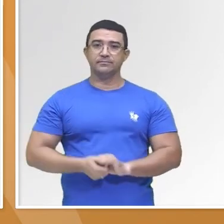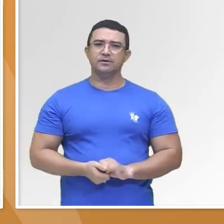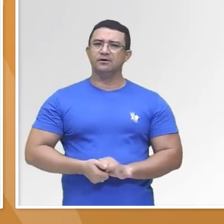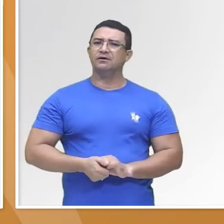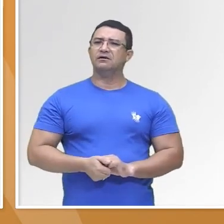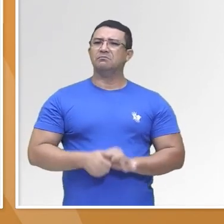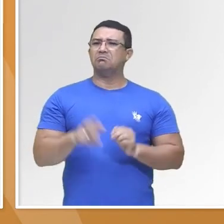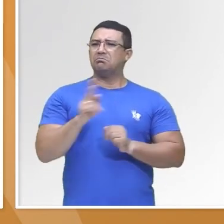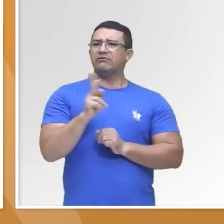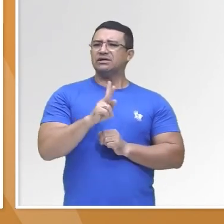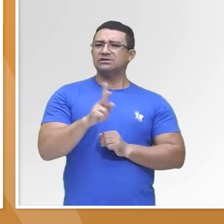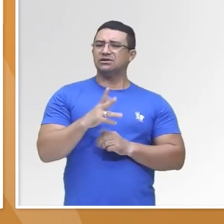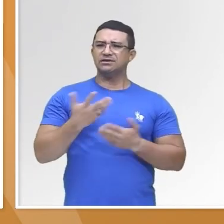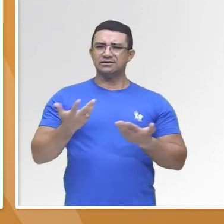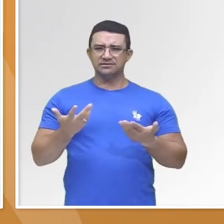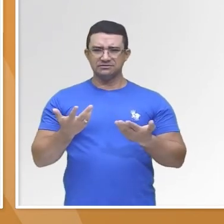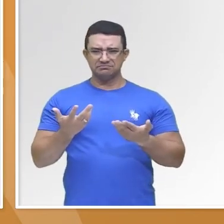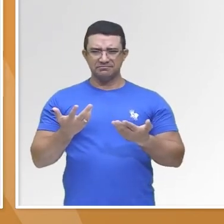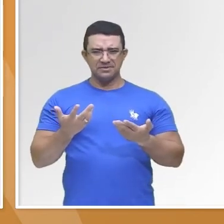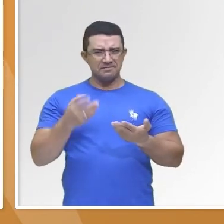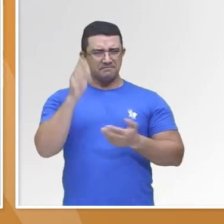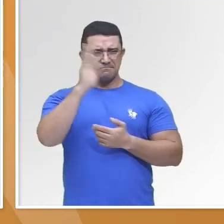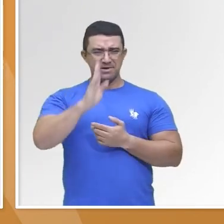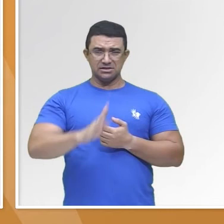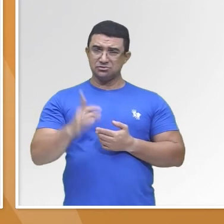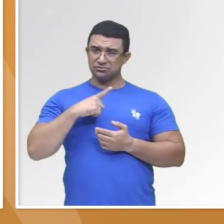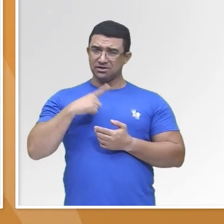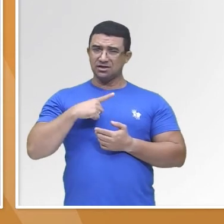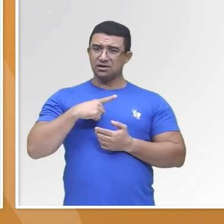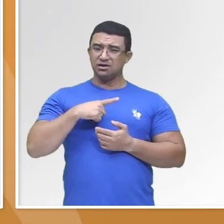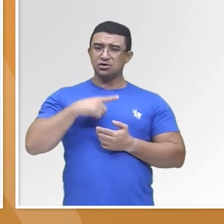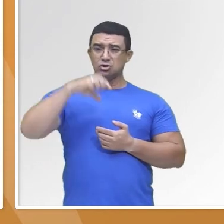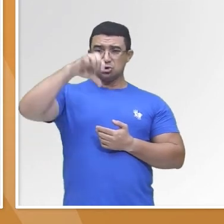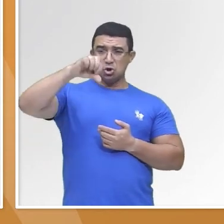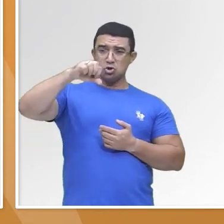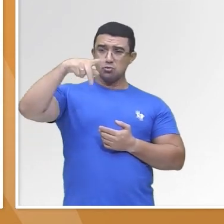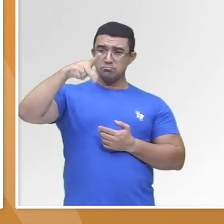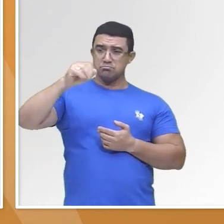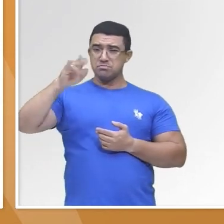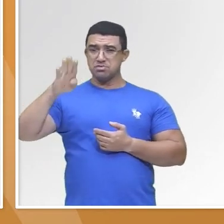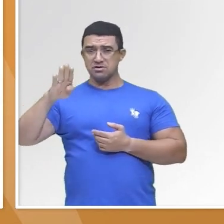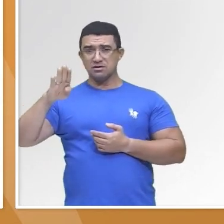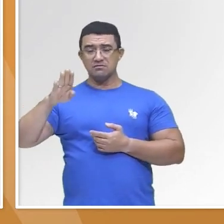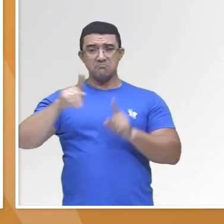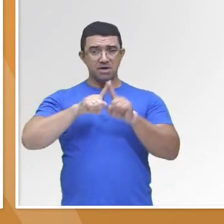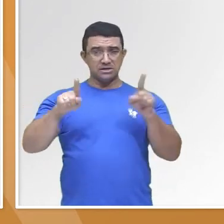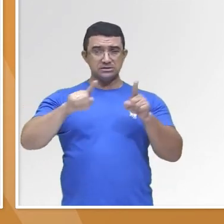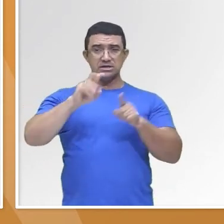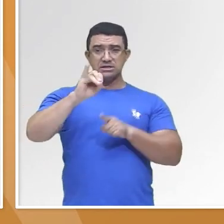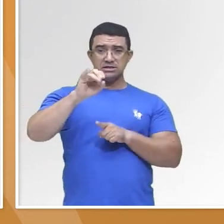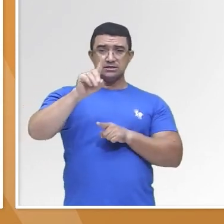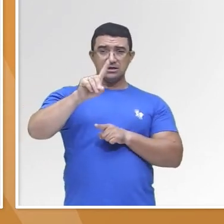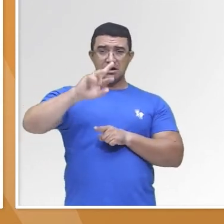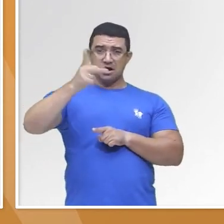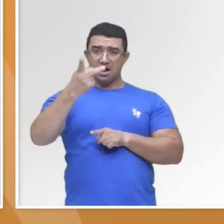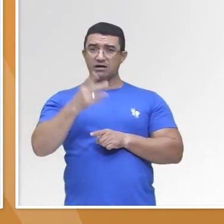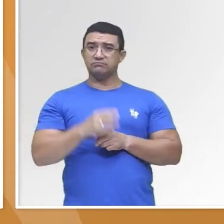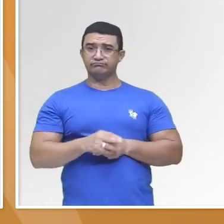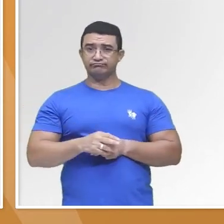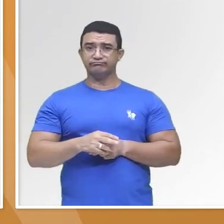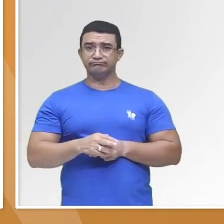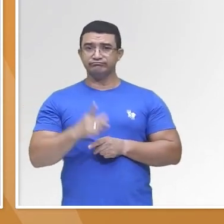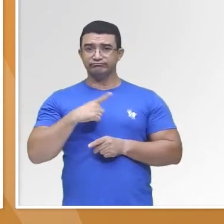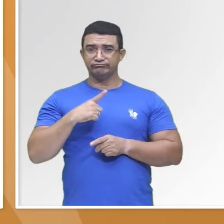professora, mas nosso país aí tem um 9º PIB, mas com relação ao IDH, né, tá